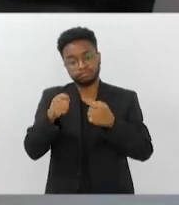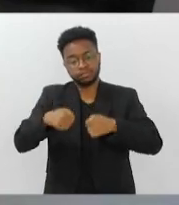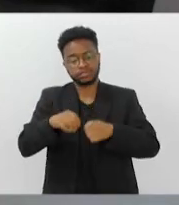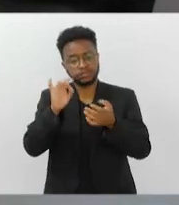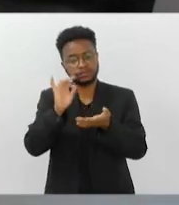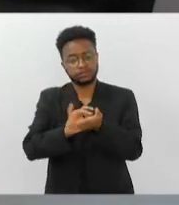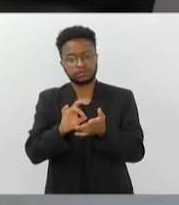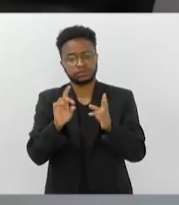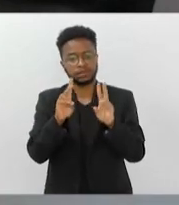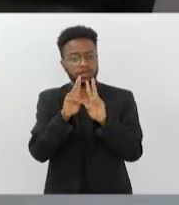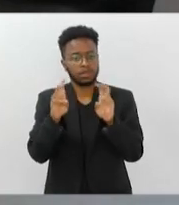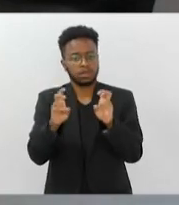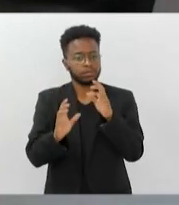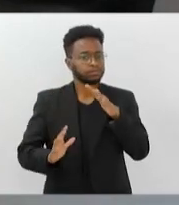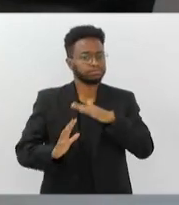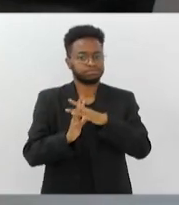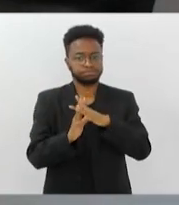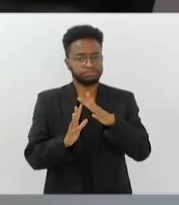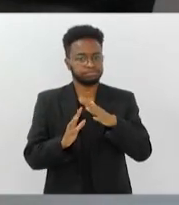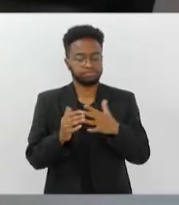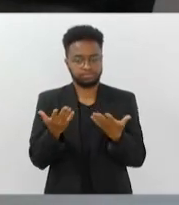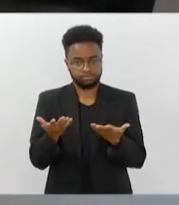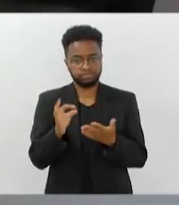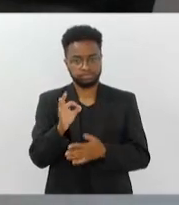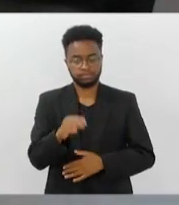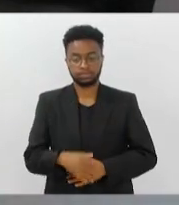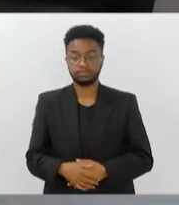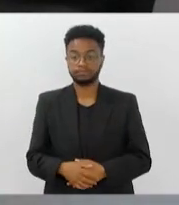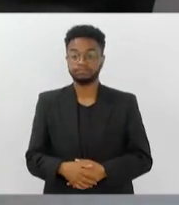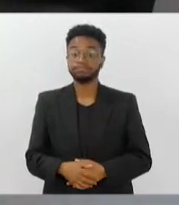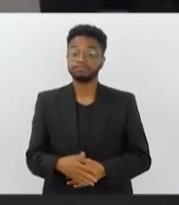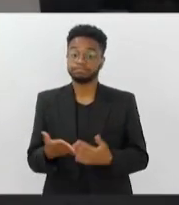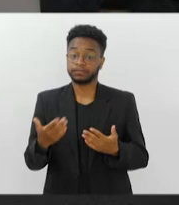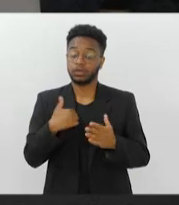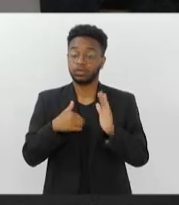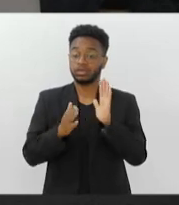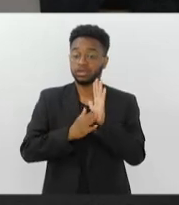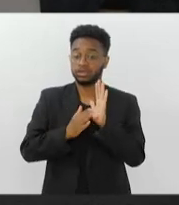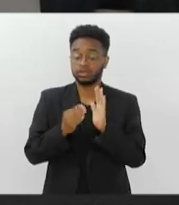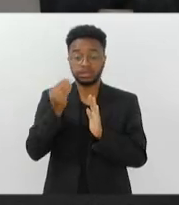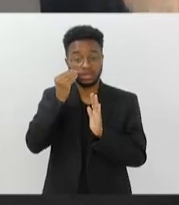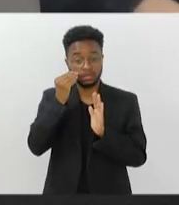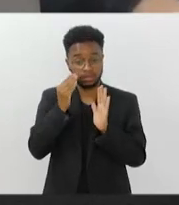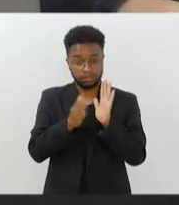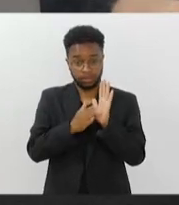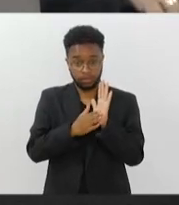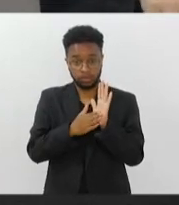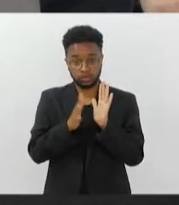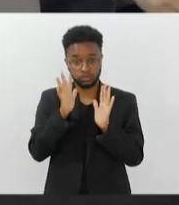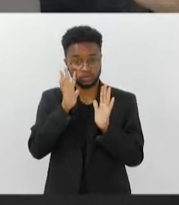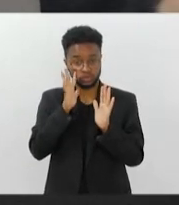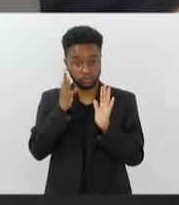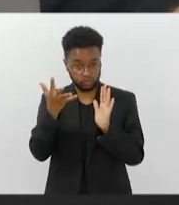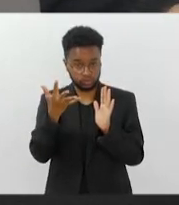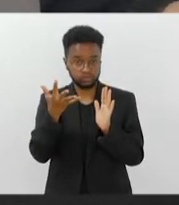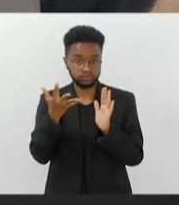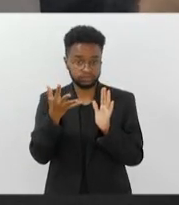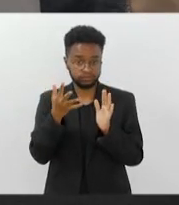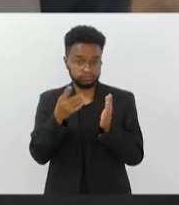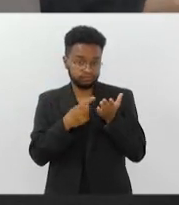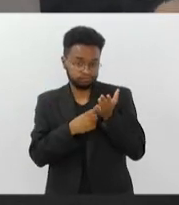extrema, né? Olha só, eu vou tentar propor uma solução